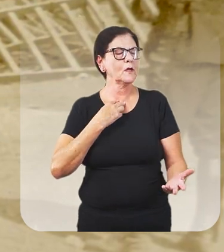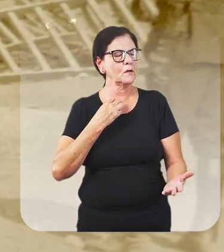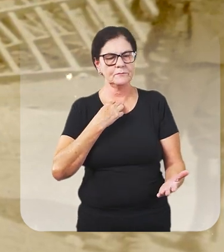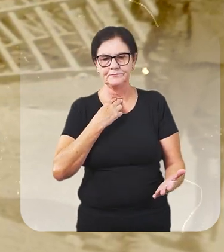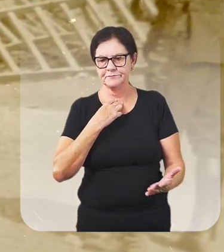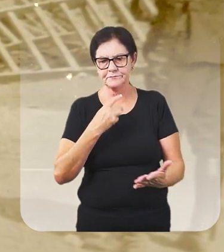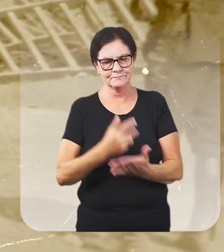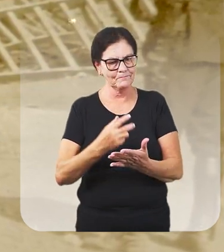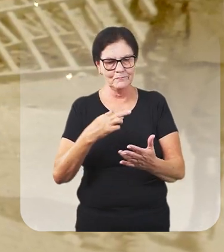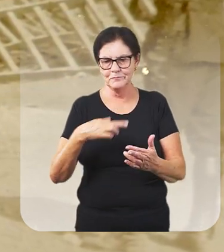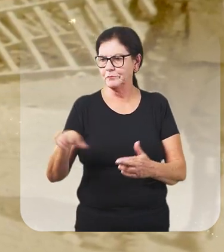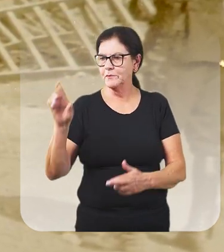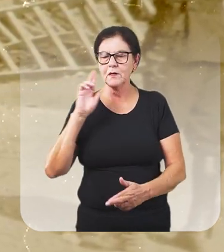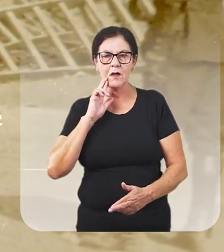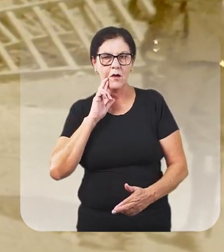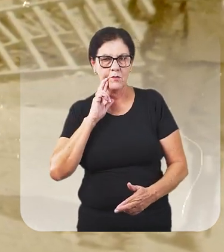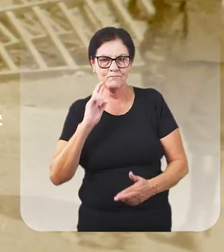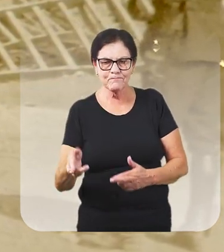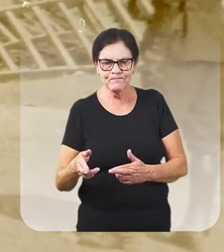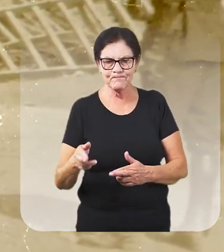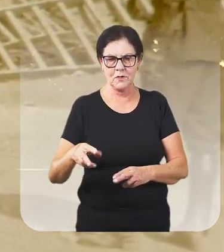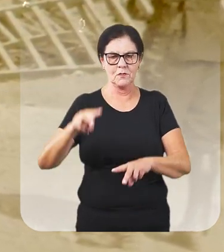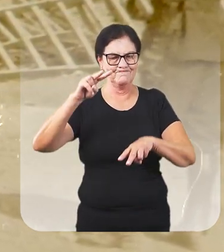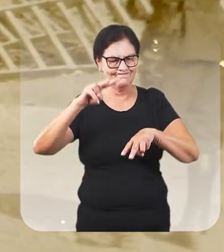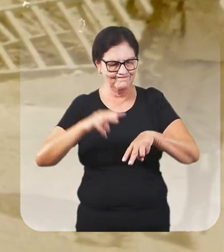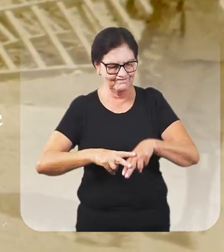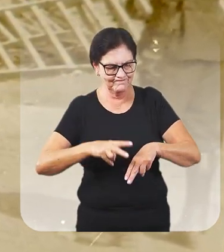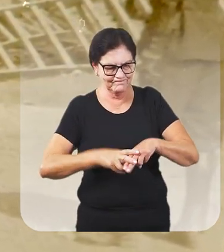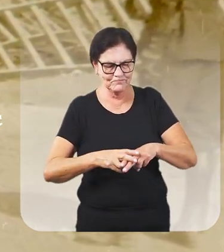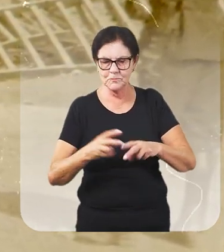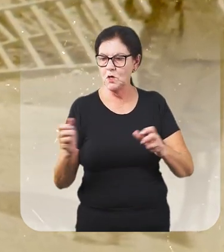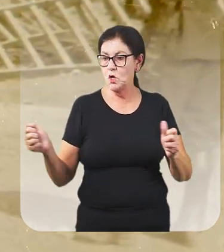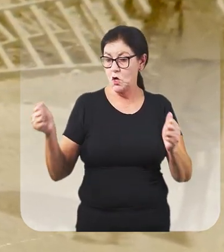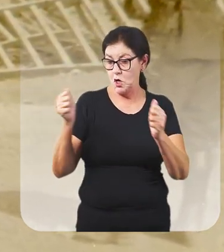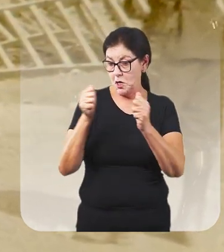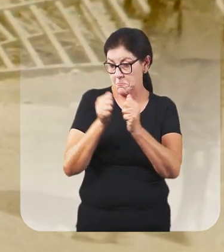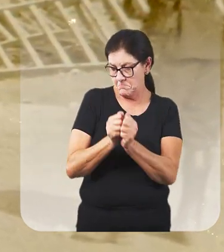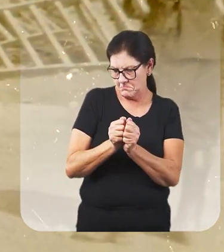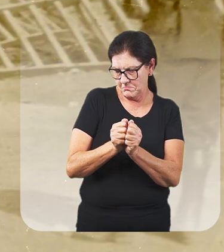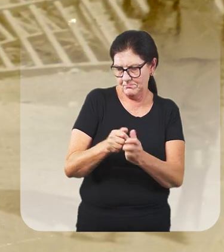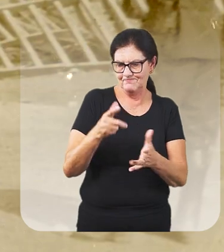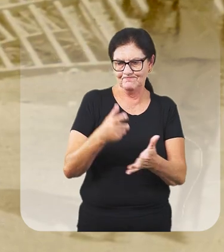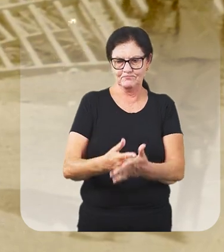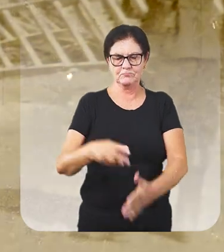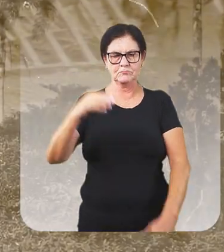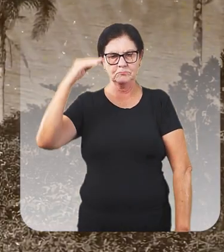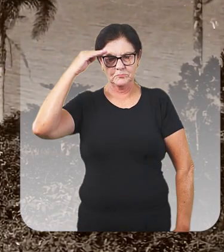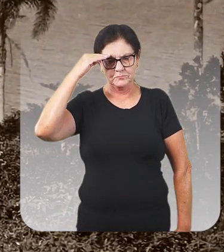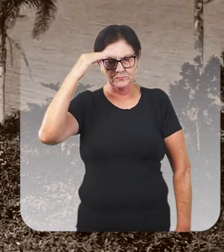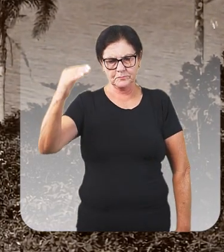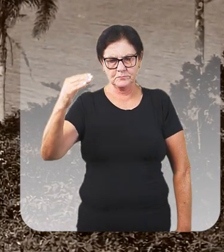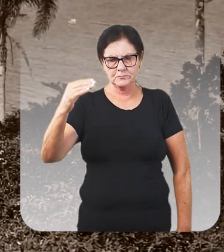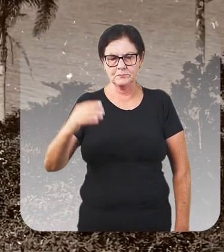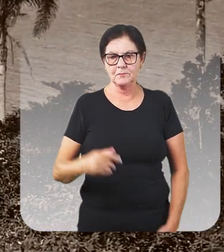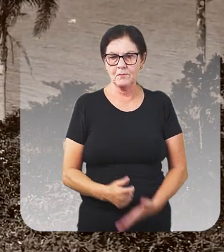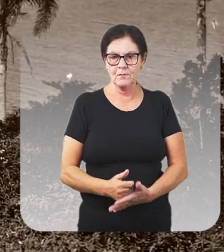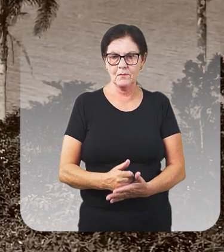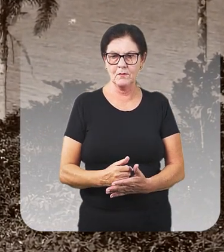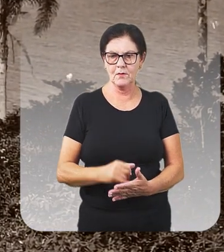ficar sem resposta. A prisão foi o estopim que uniu os tenentes na ideia de uma revolta. Em junho